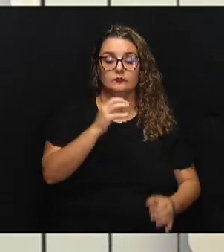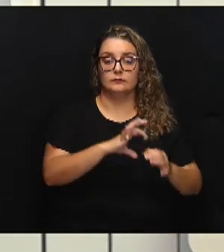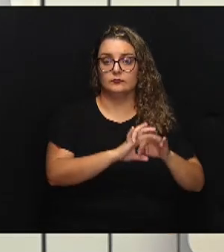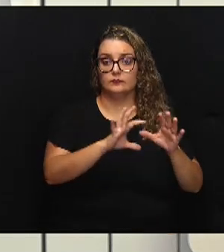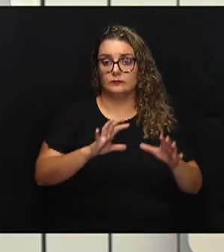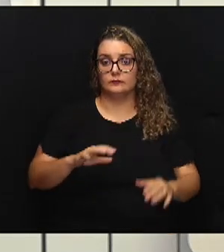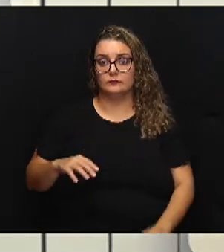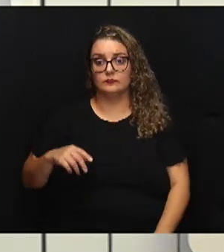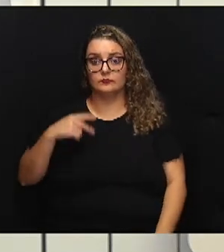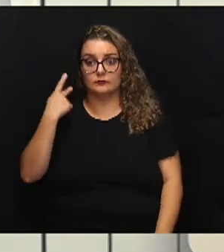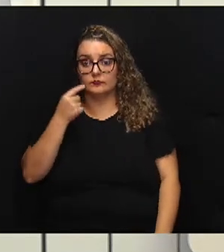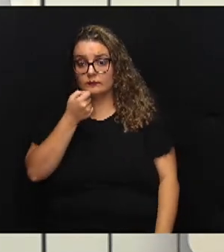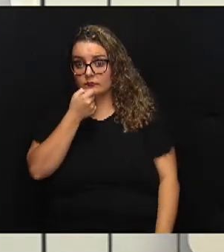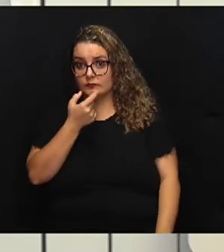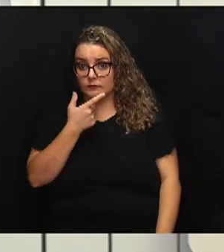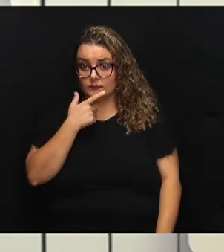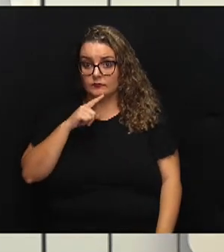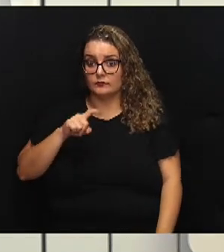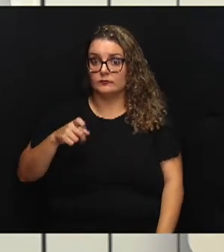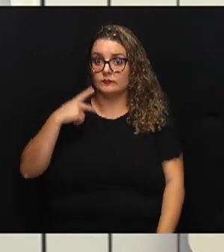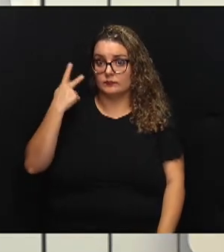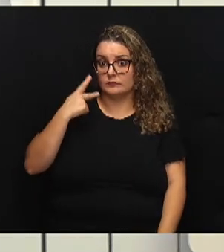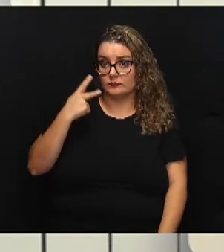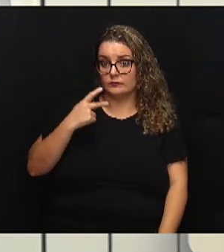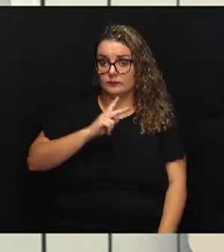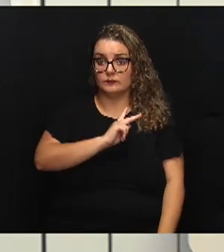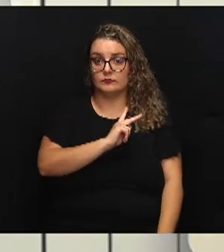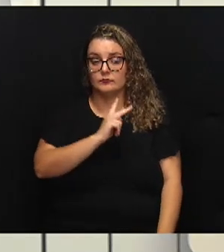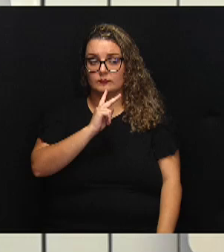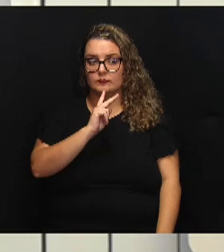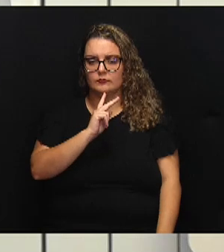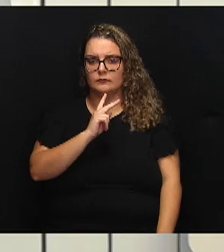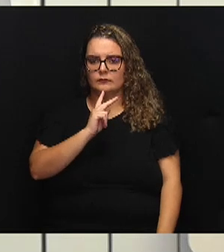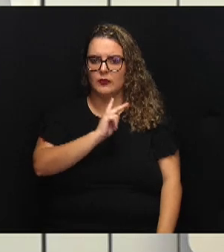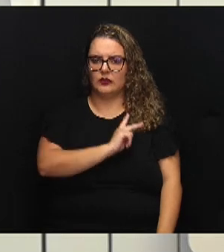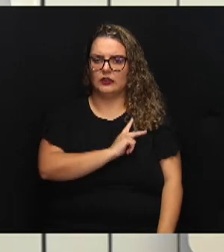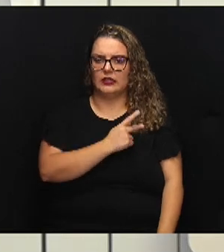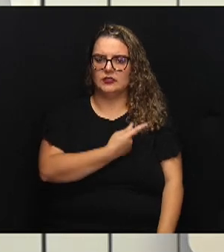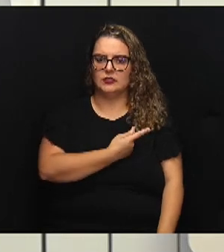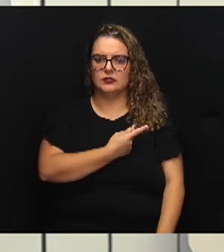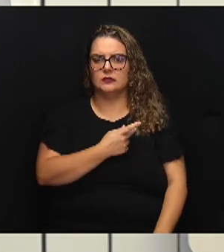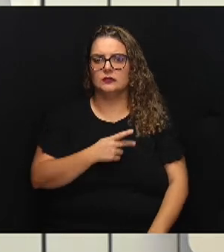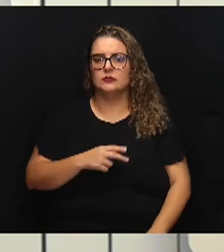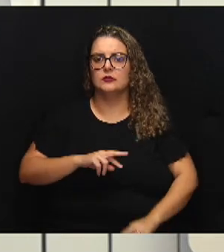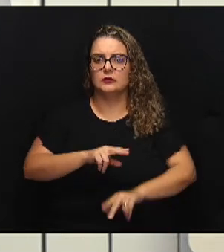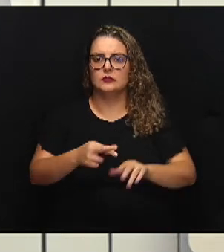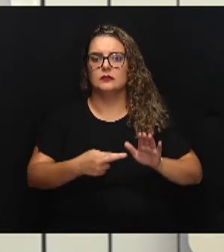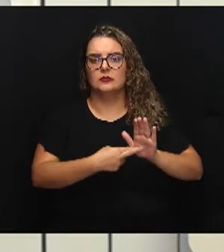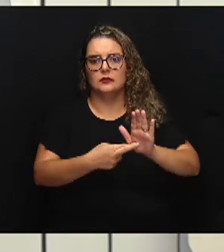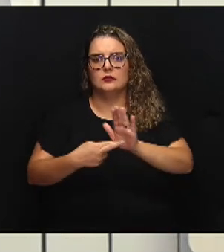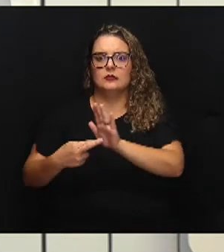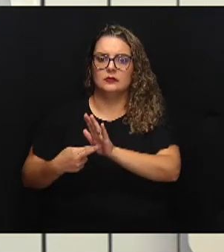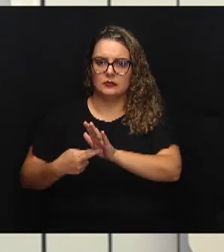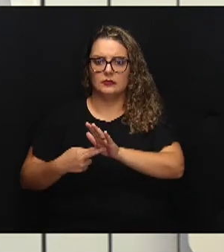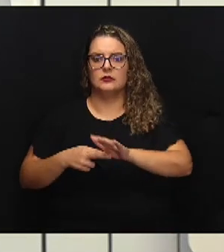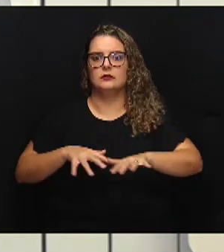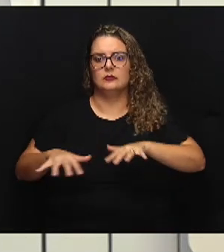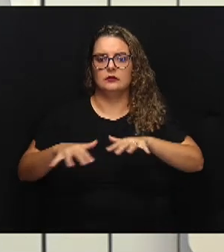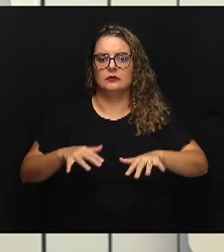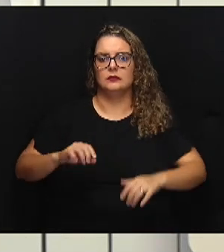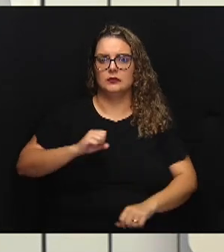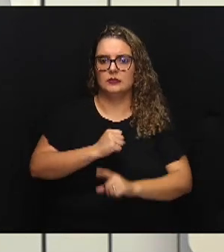vereadora Fernanda Souto, o ex-vereador Paulo Haddad e ainda vários representantes de movimentos